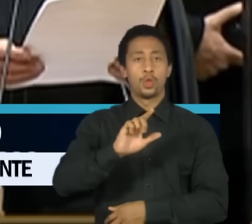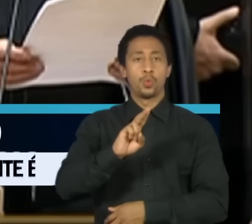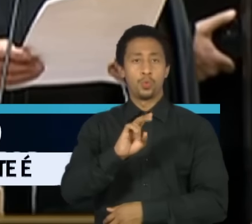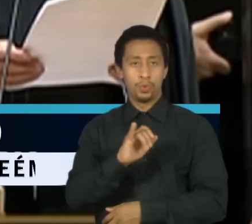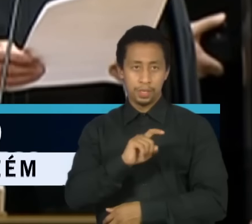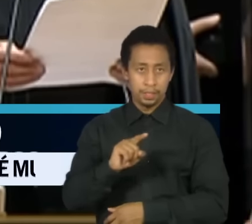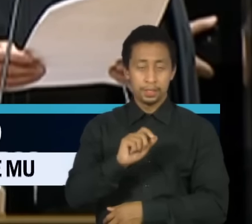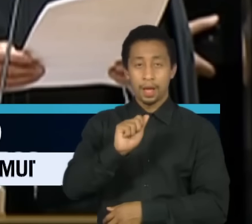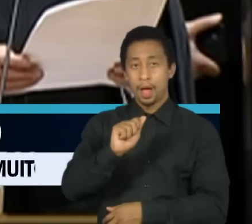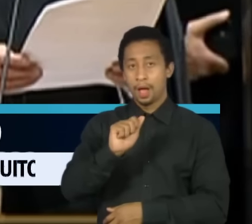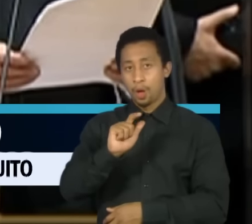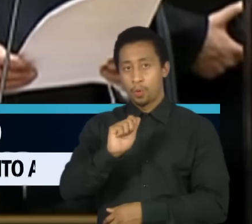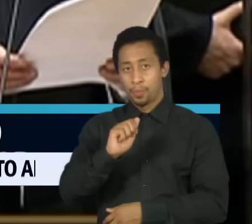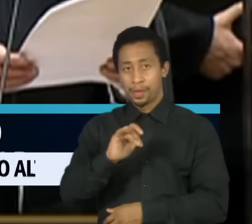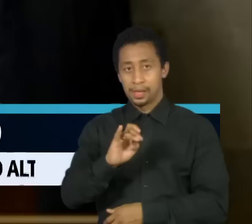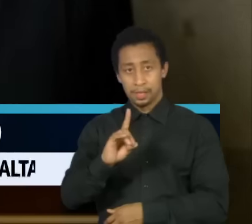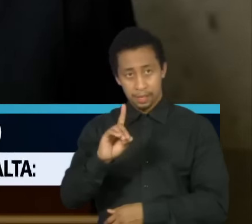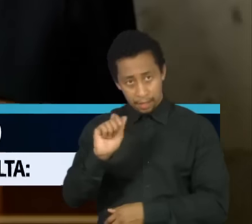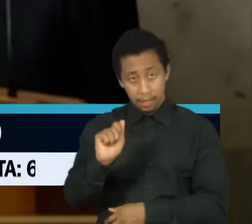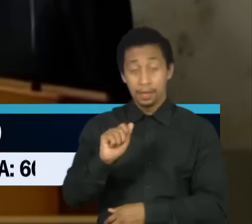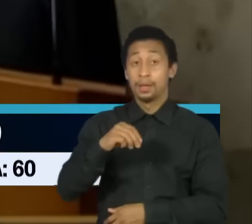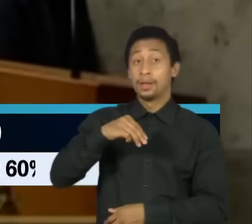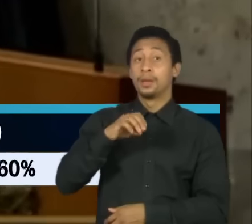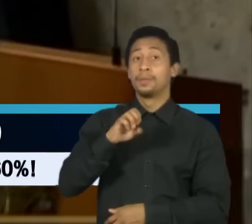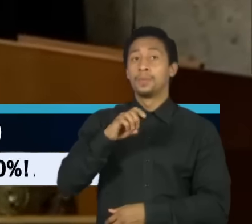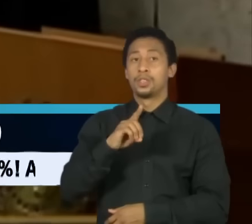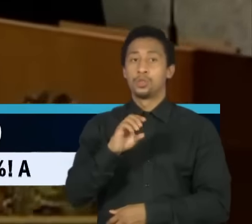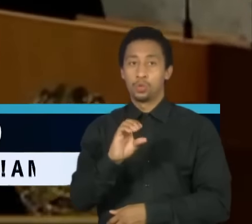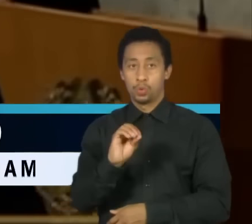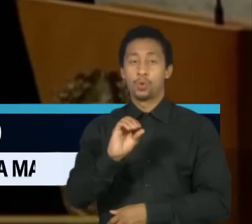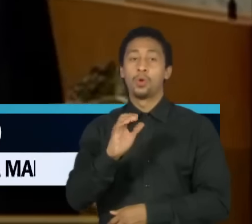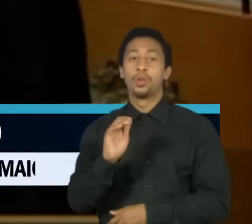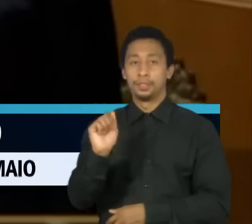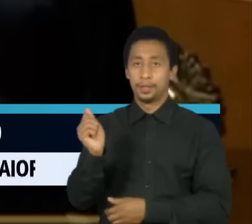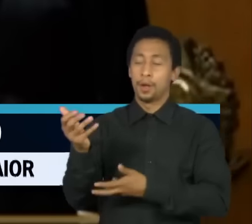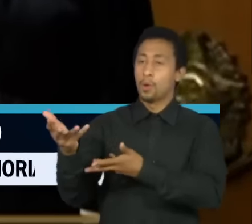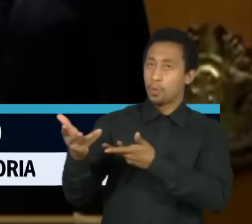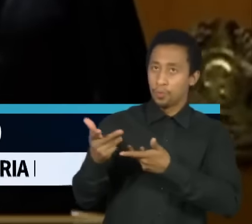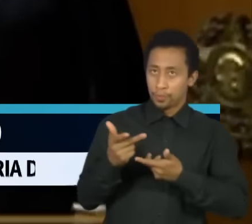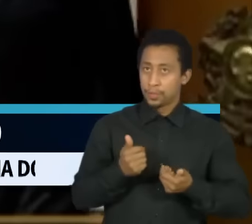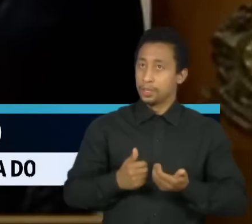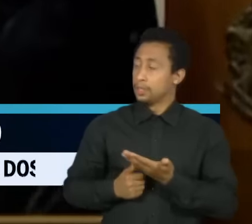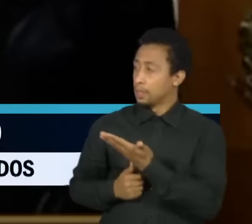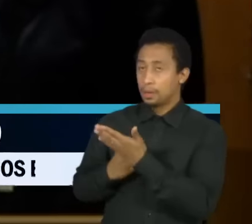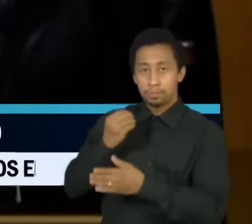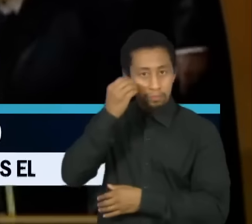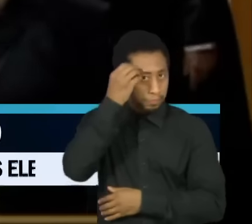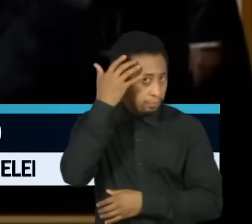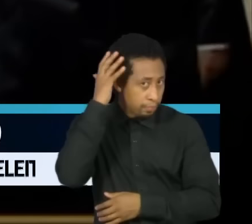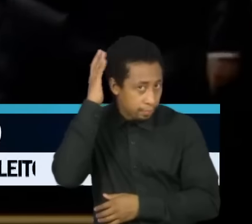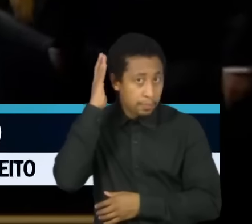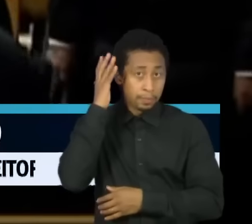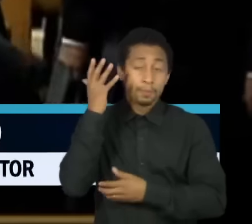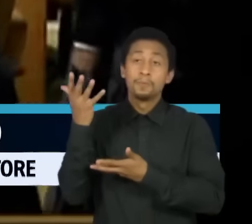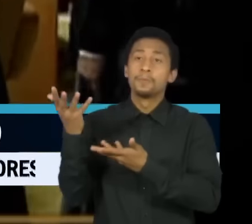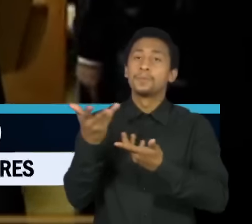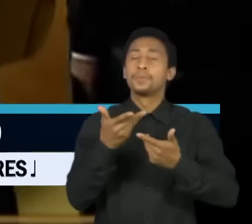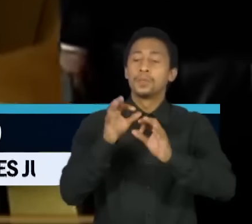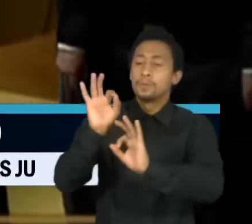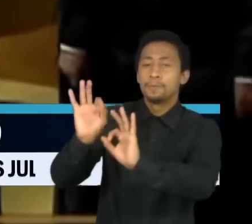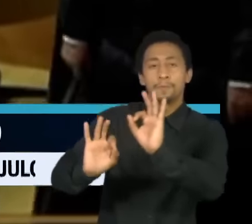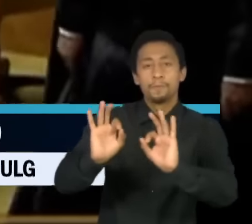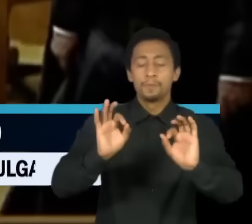de Almeida Mendonça. Convido os ministros Ricardo Lewandowski e Nunes Marques a conduzirem